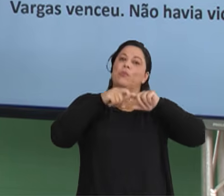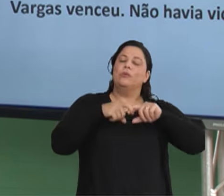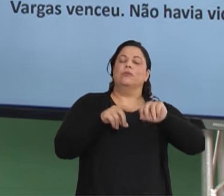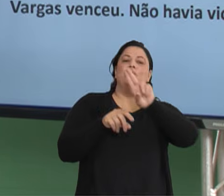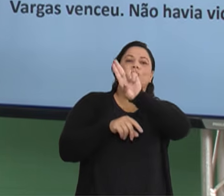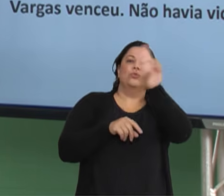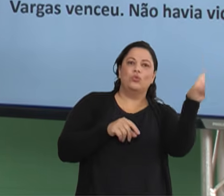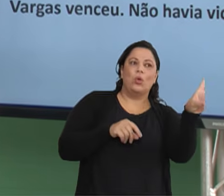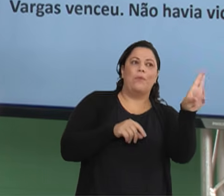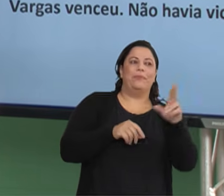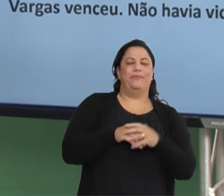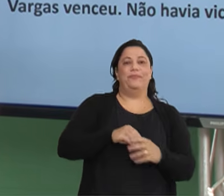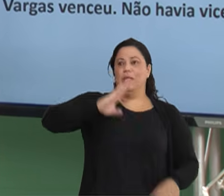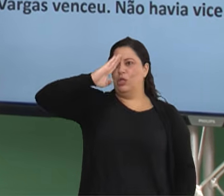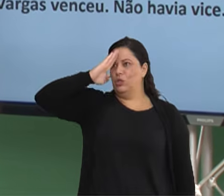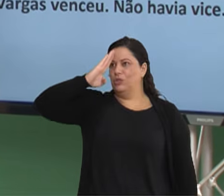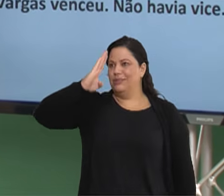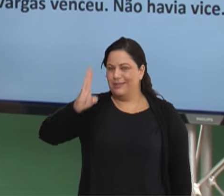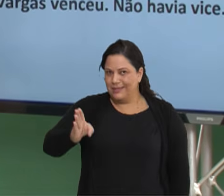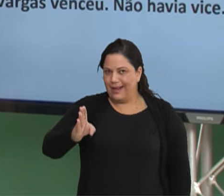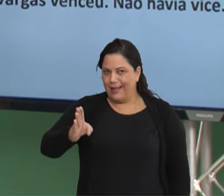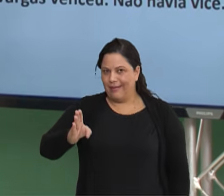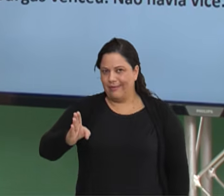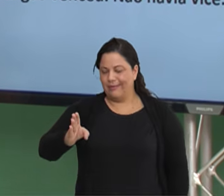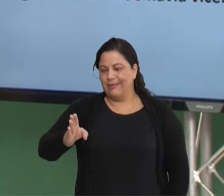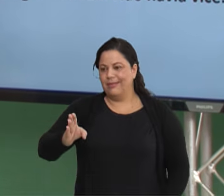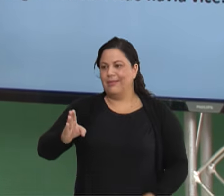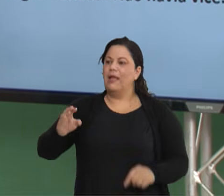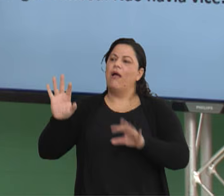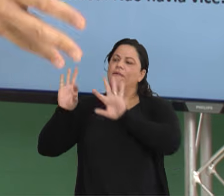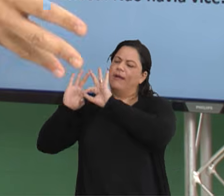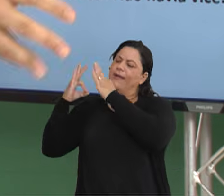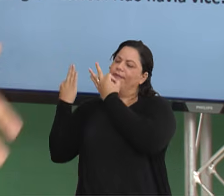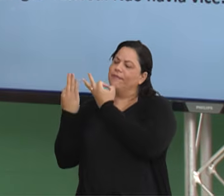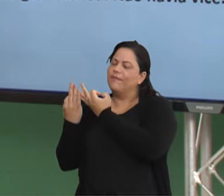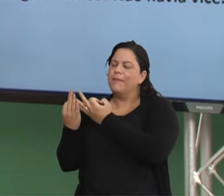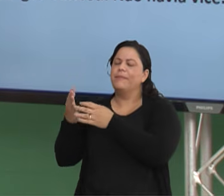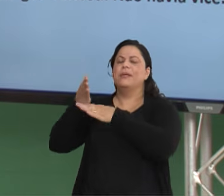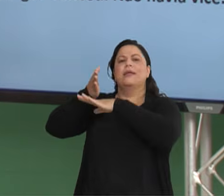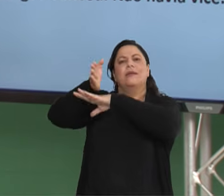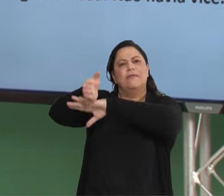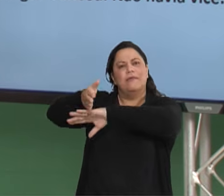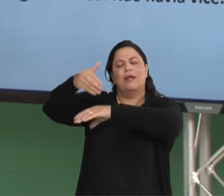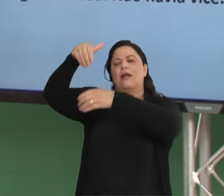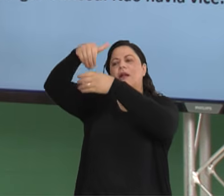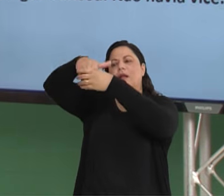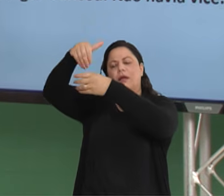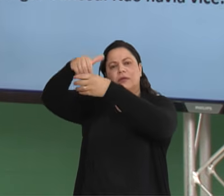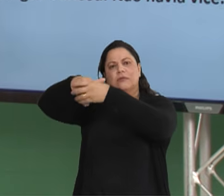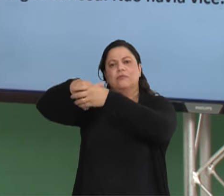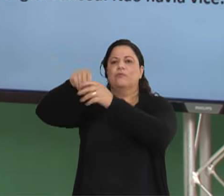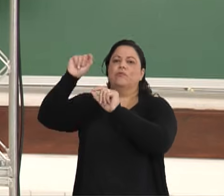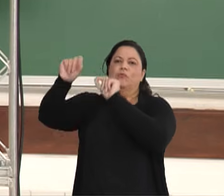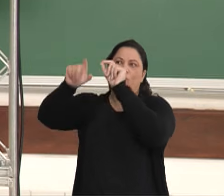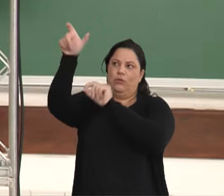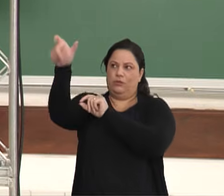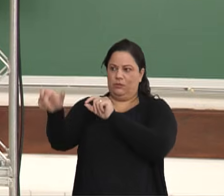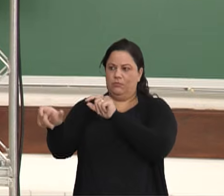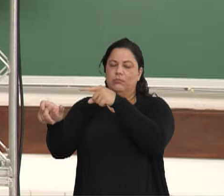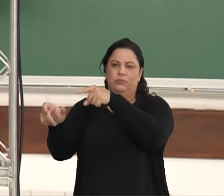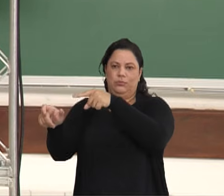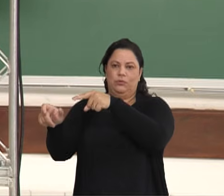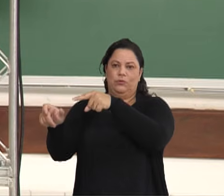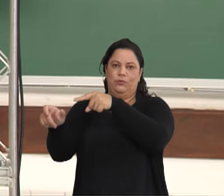indireta. Eleição direta é aquela que vai lá a sua família e vota diretamente no candidato que eles querem que vença a eleição.